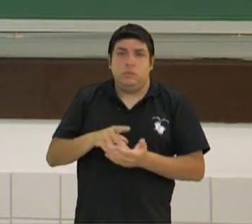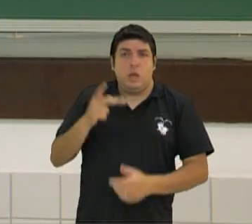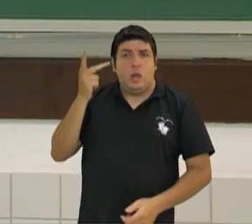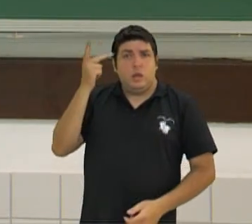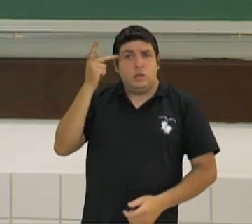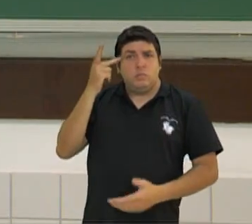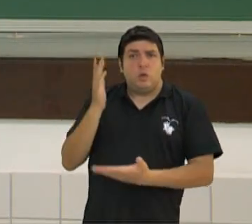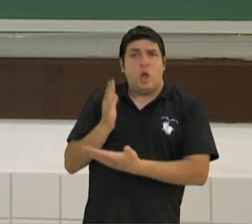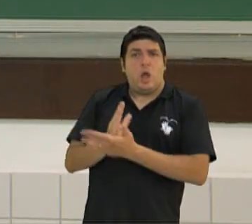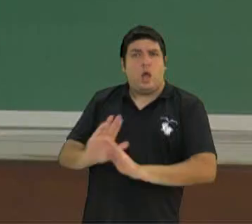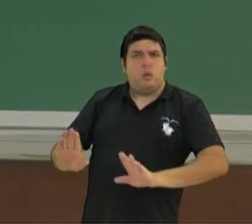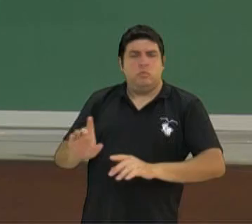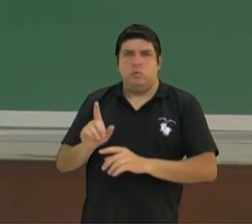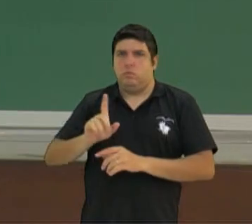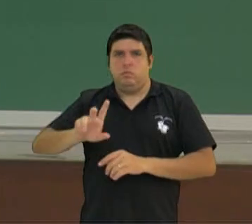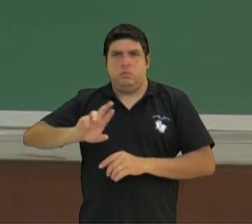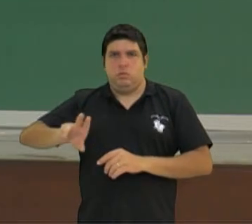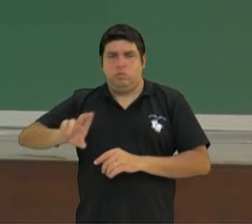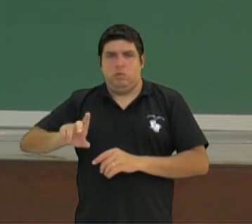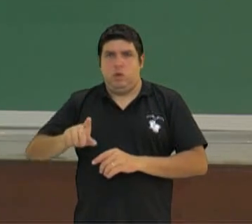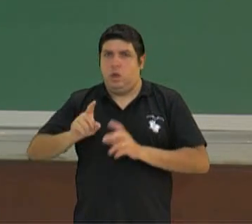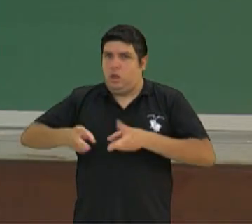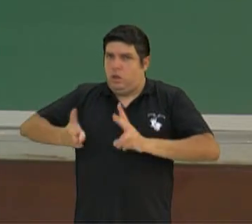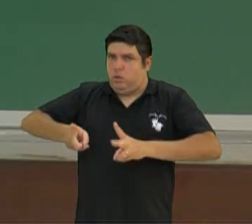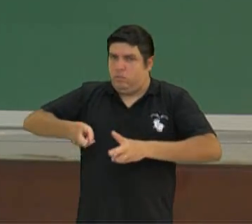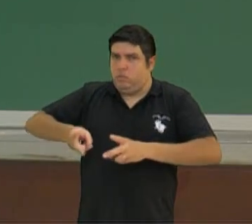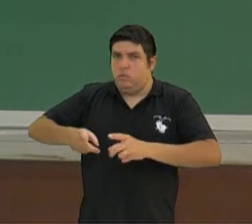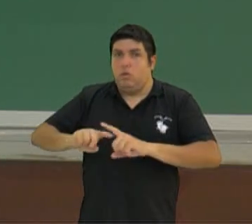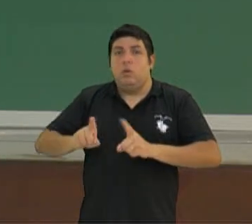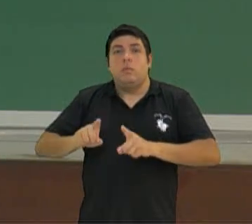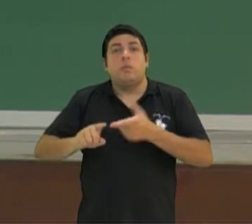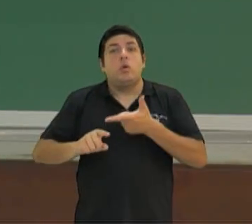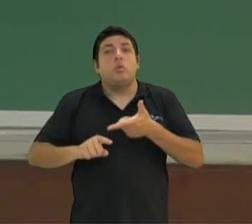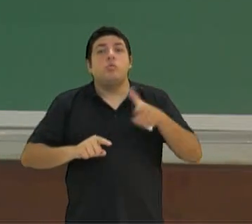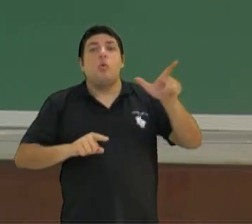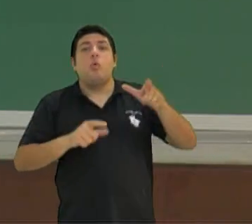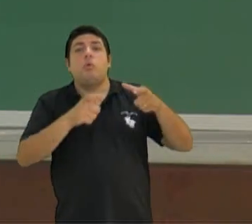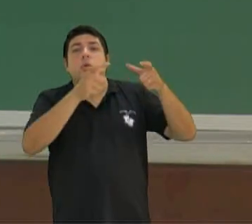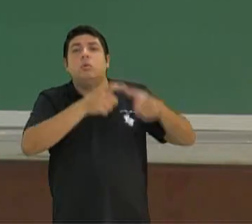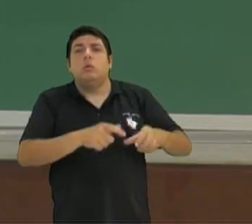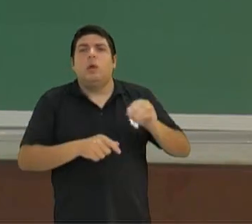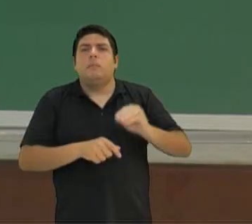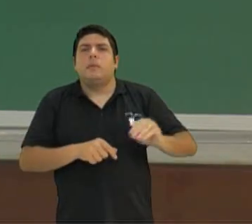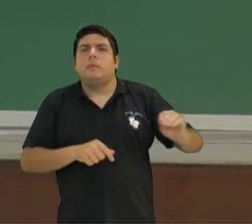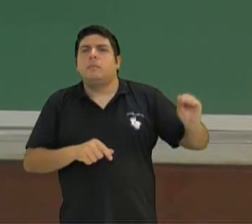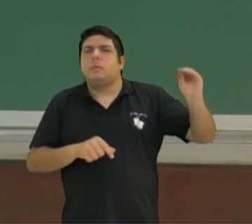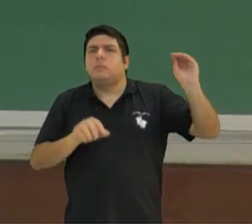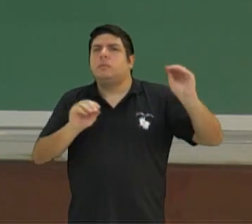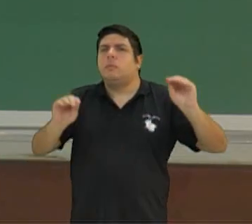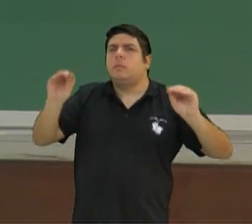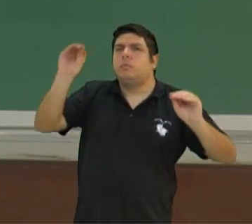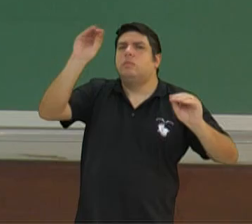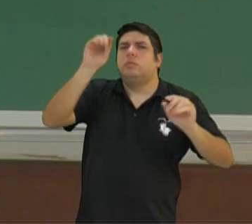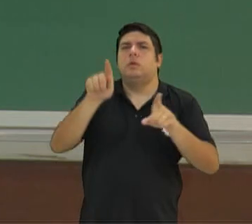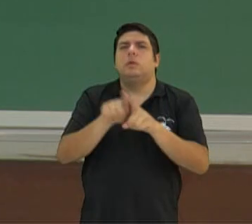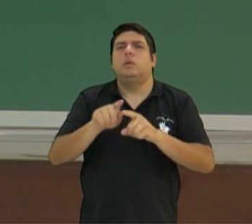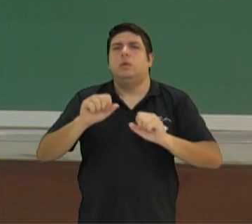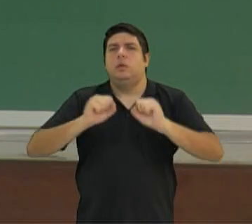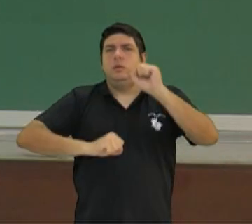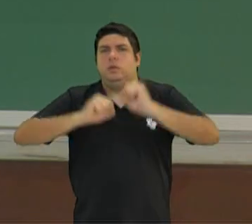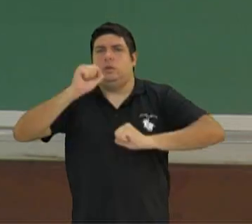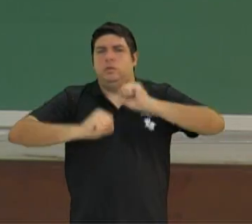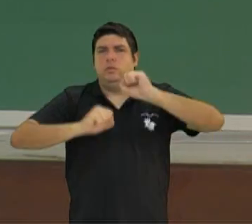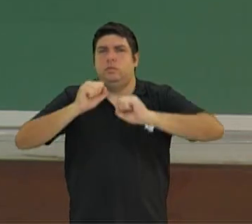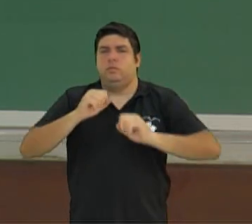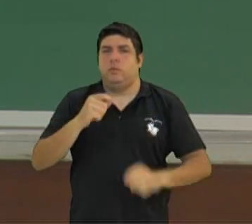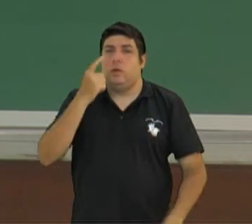de se industrializar, né? Mas outras áreas também se industrializaram, tá? E aí nós vamos ter, eu trouxe